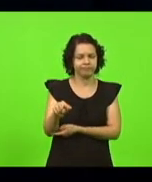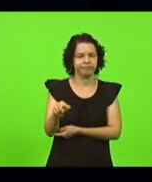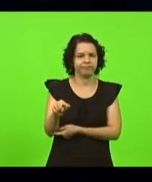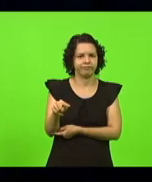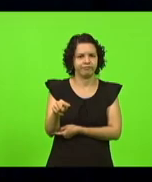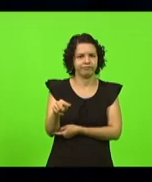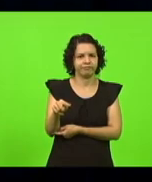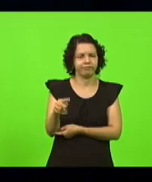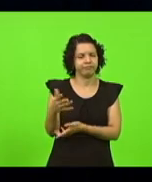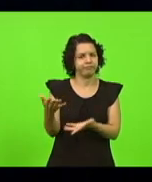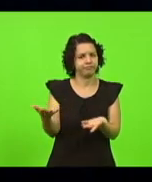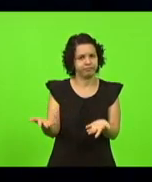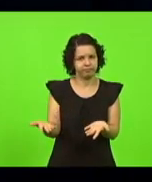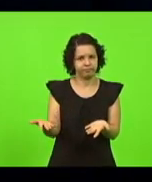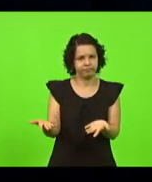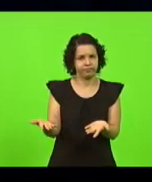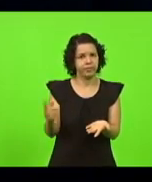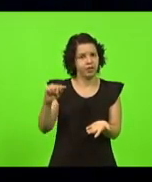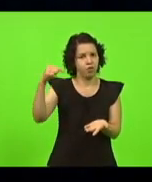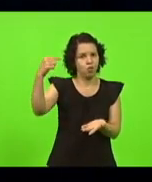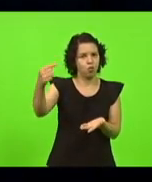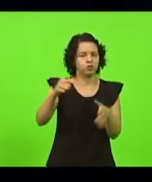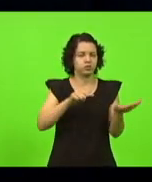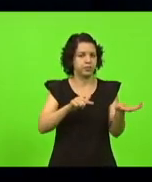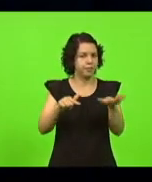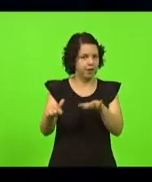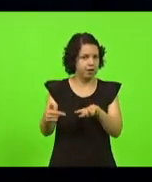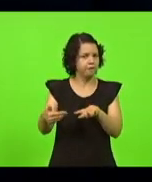Senhores, semana que vem nós vamos votar aqui